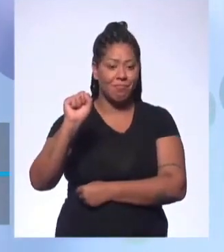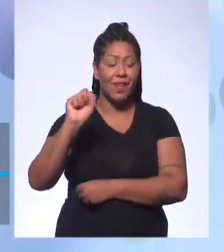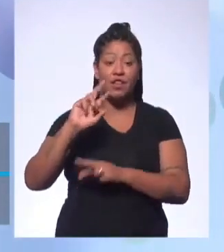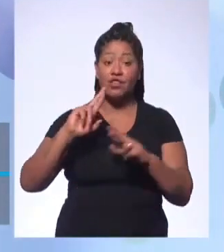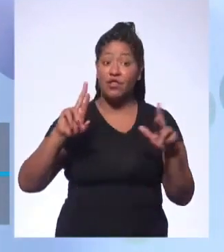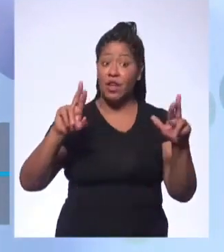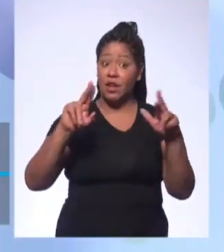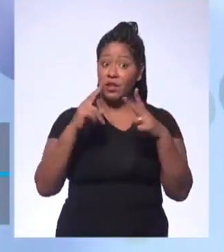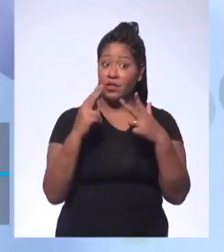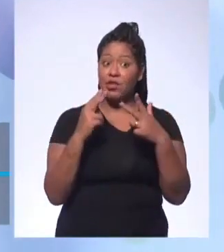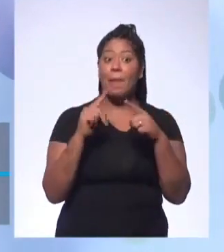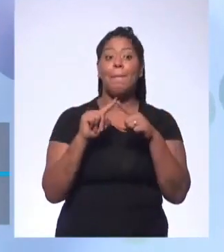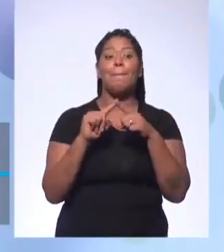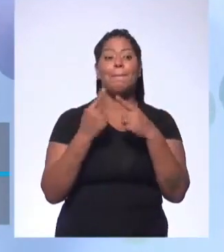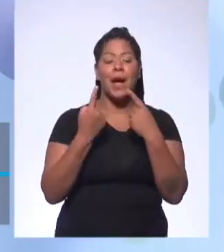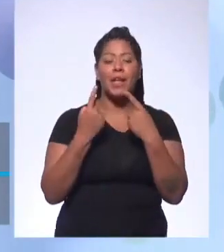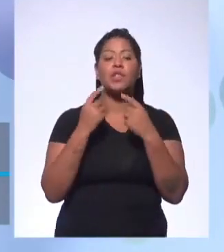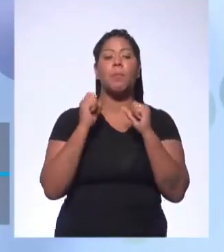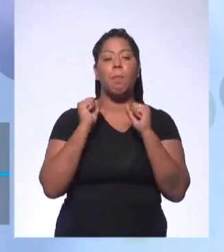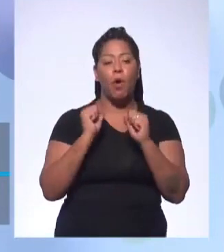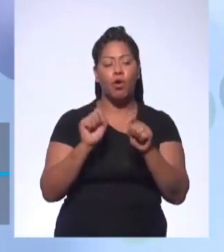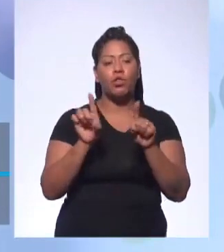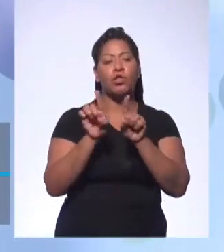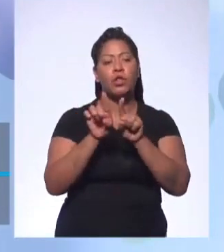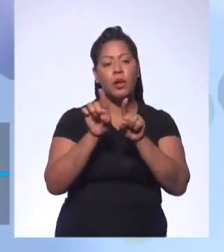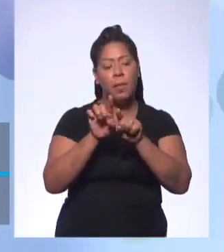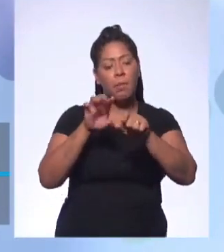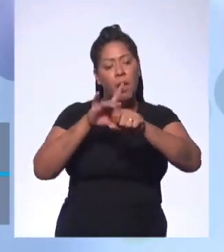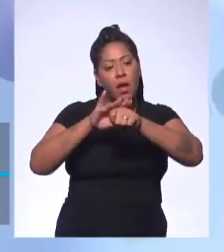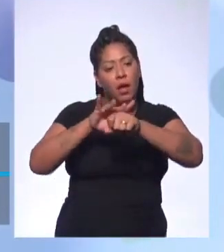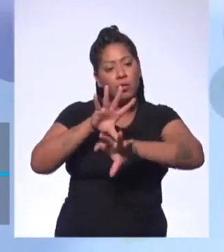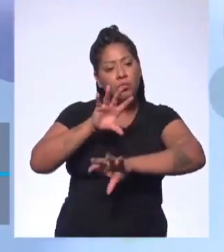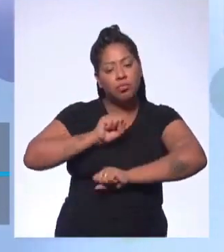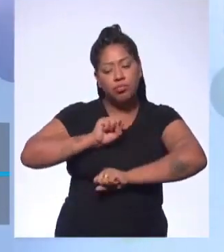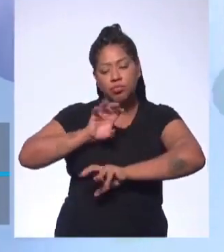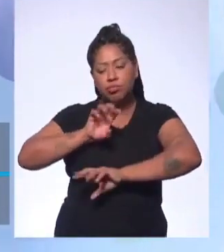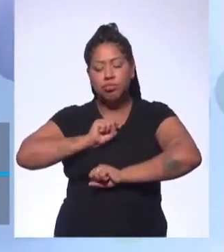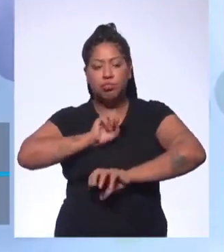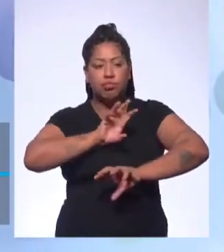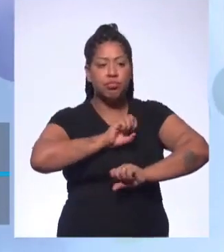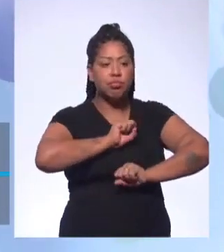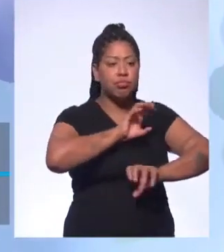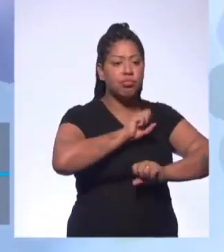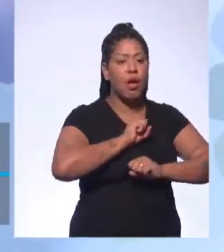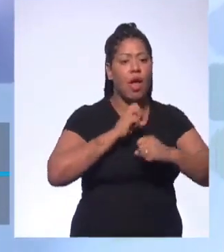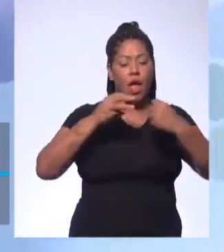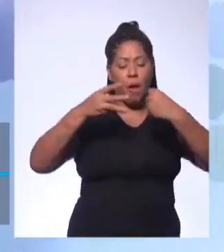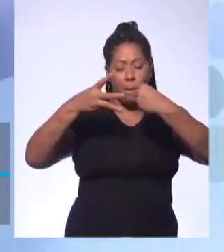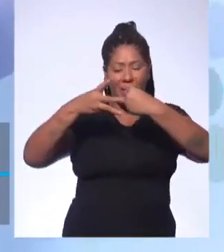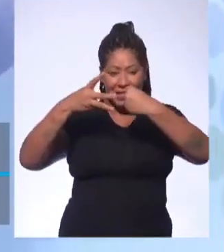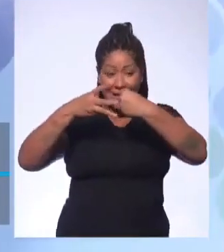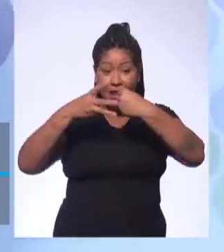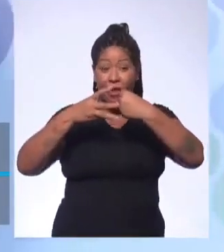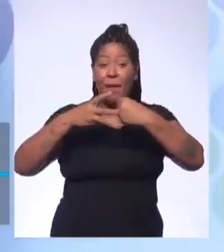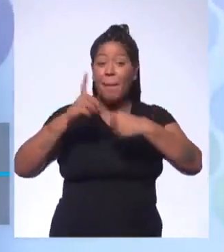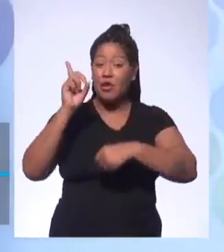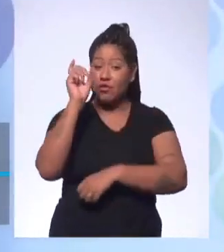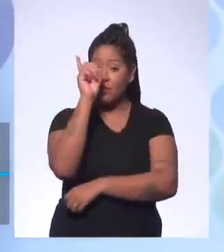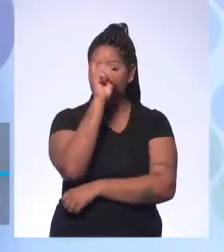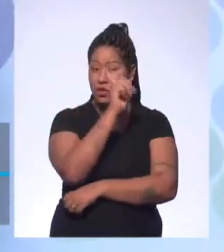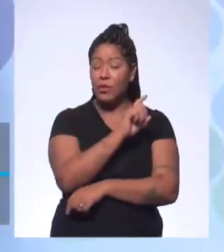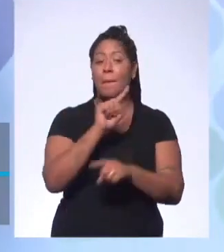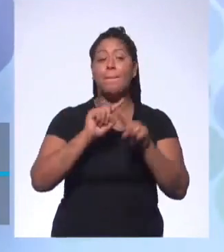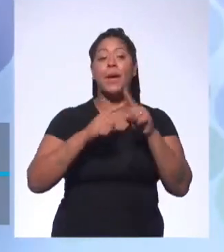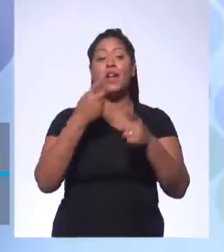outra estrutura lá que até lembra a bactéria, que é a mitocôndria. Tá? Então já é uma célula bem complexa. Então aí a gente